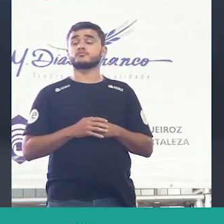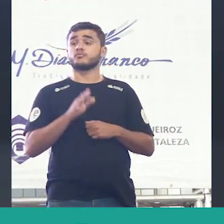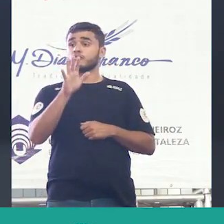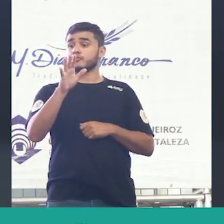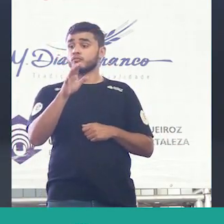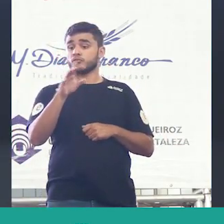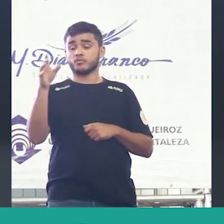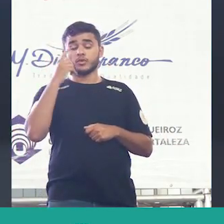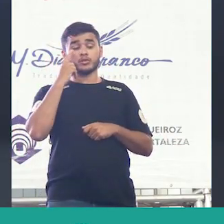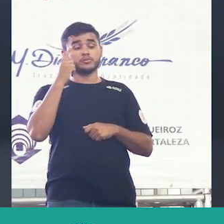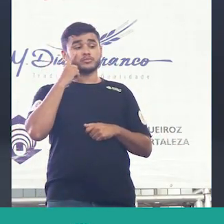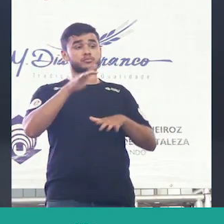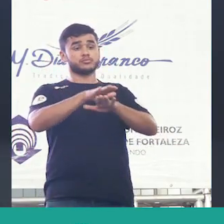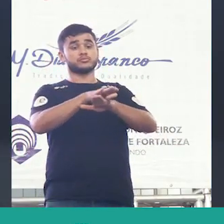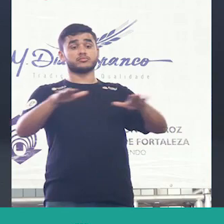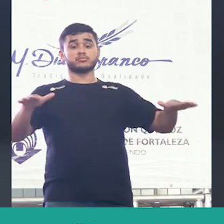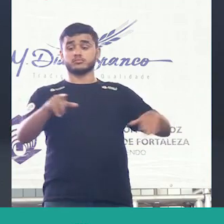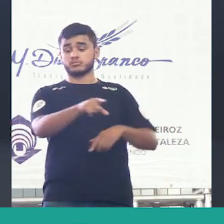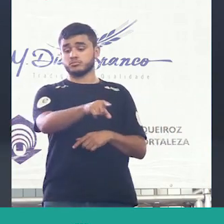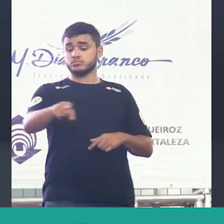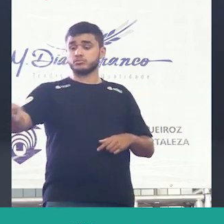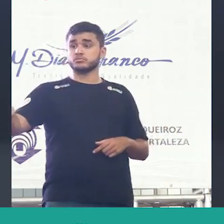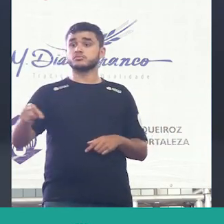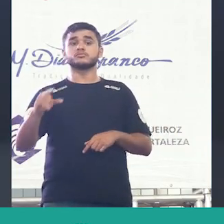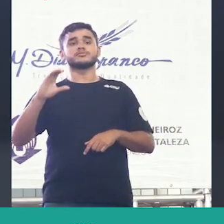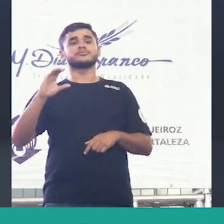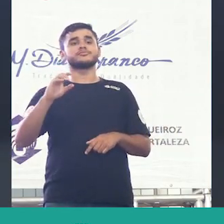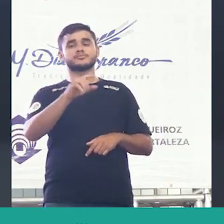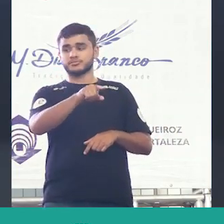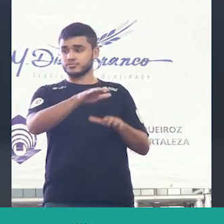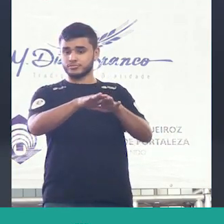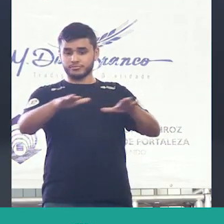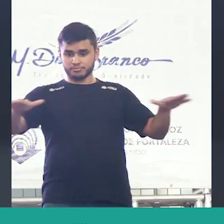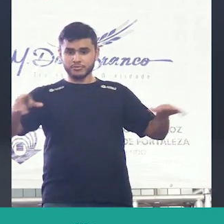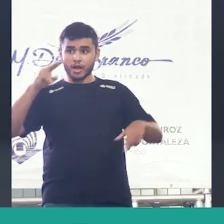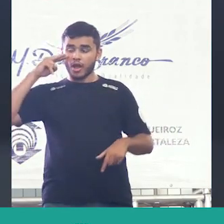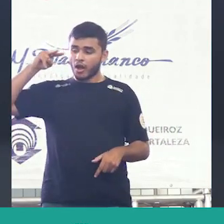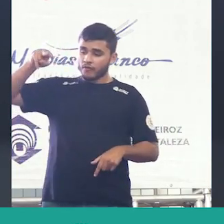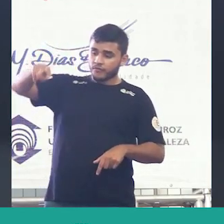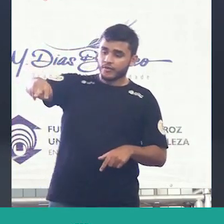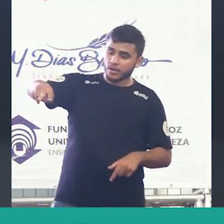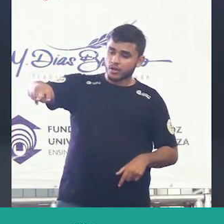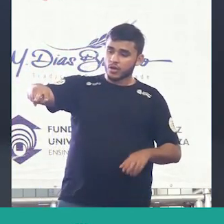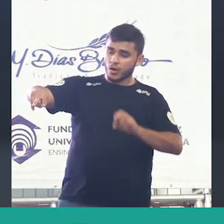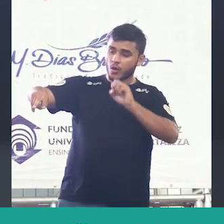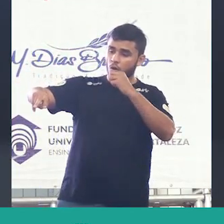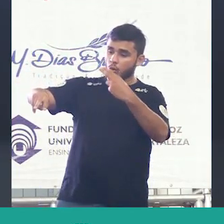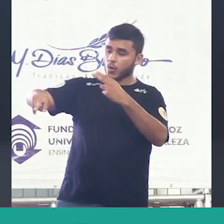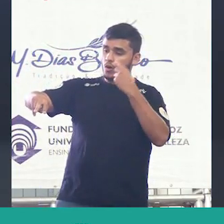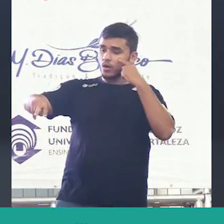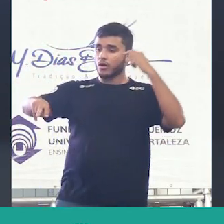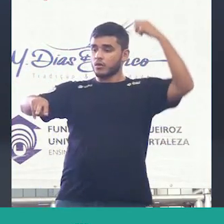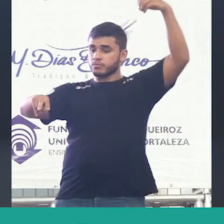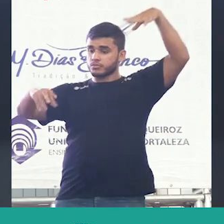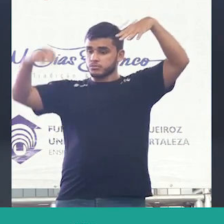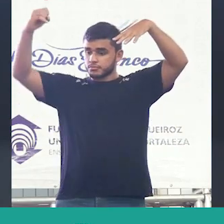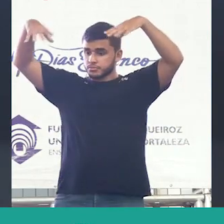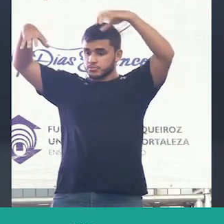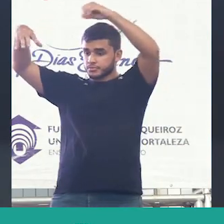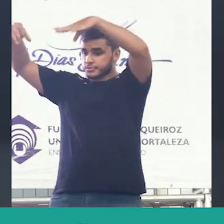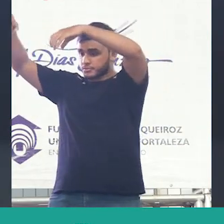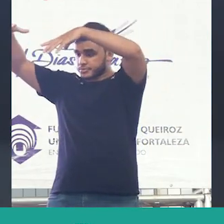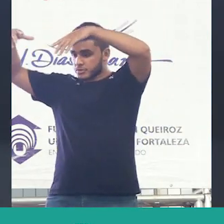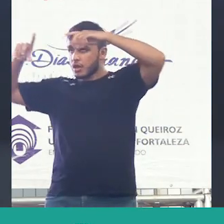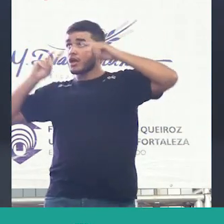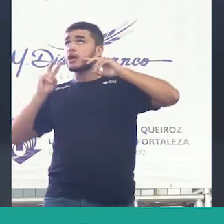Todo mundo olhando aqui para o chão do ginásio. Vocês estão vendo o chão do ginásio? Ou vocês estão vendo a imagem das lâmpadas?